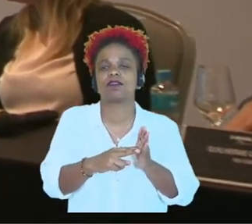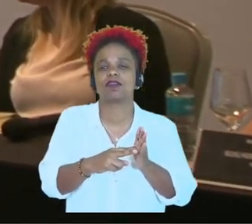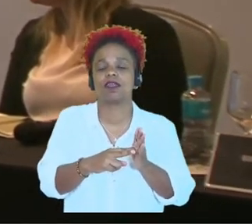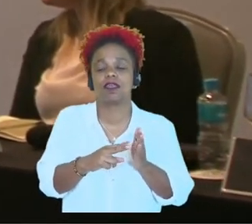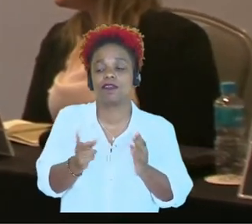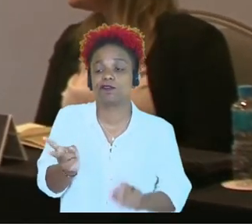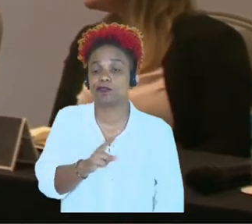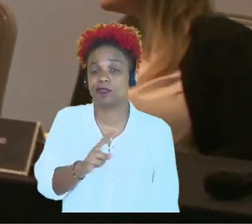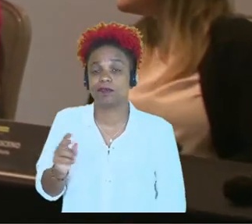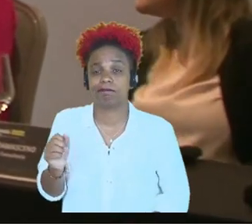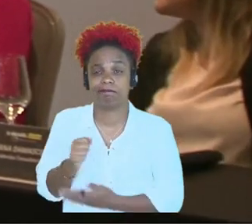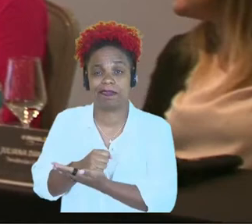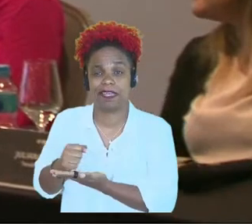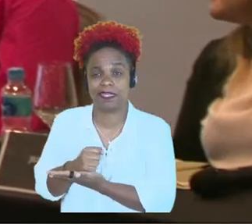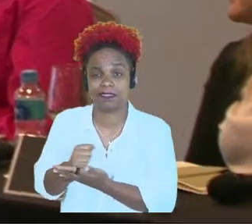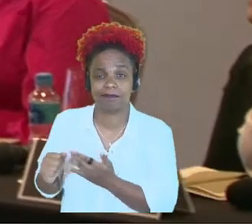bases